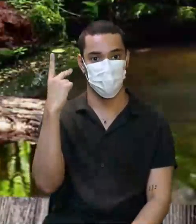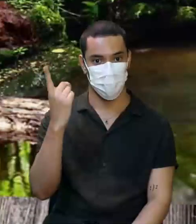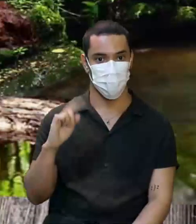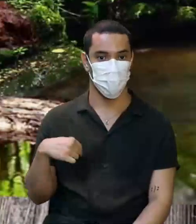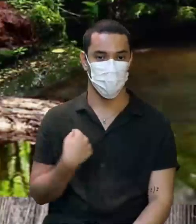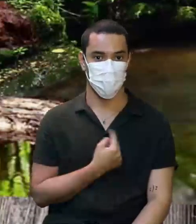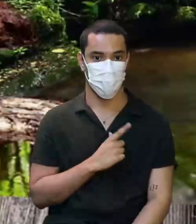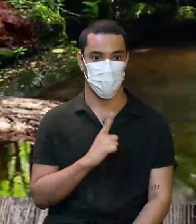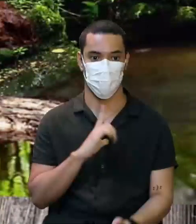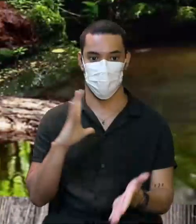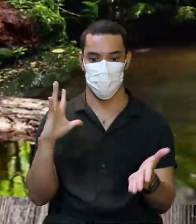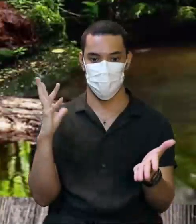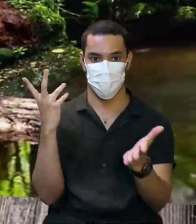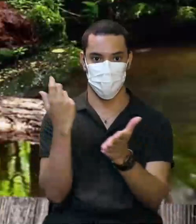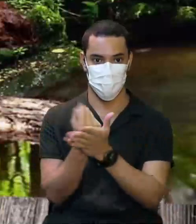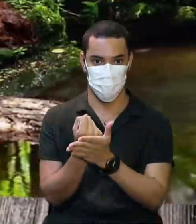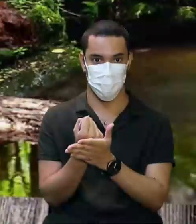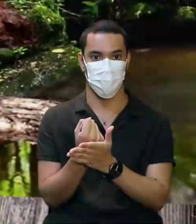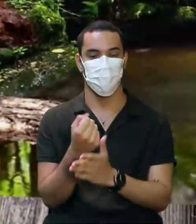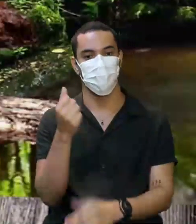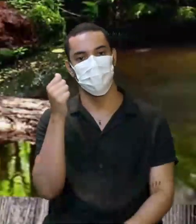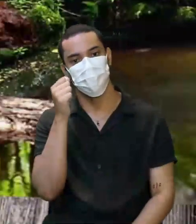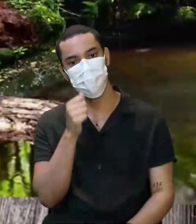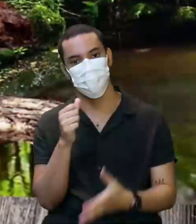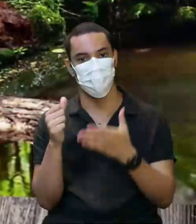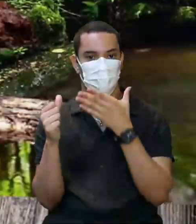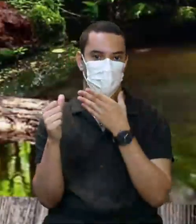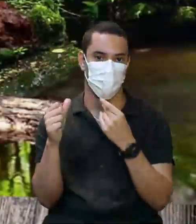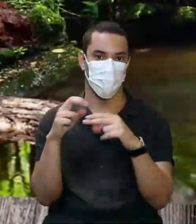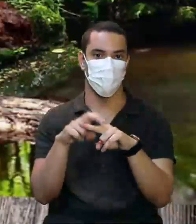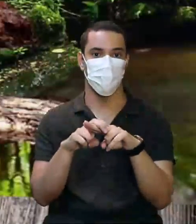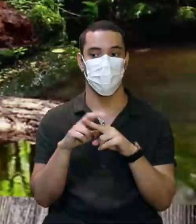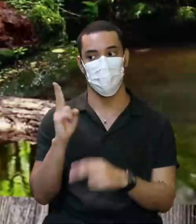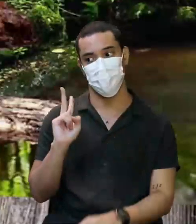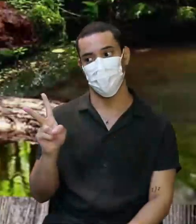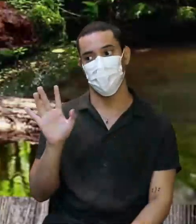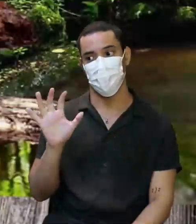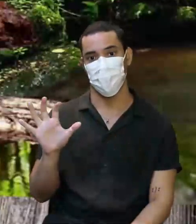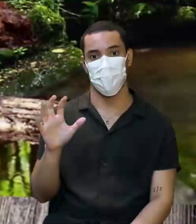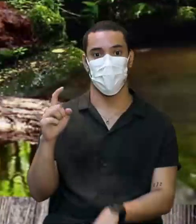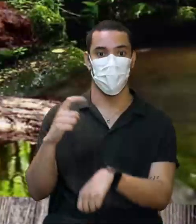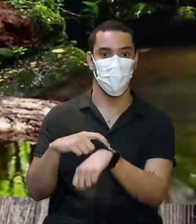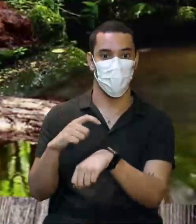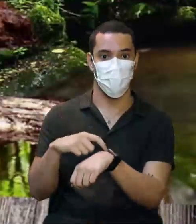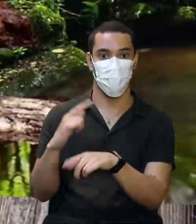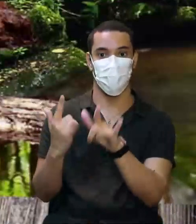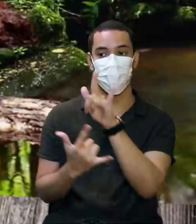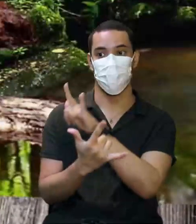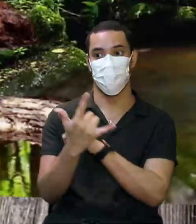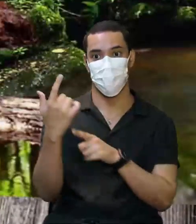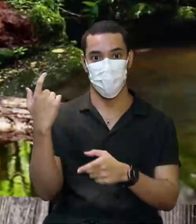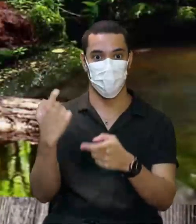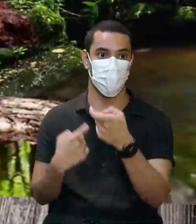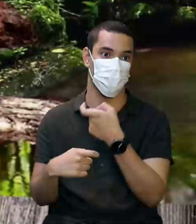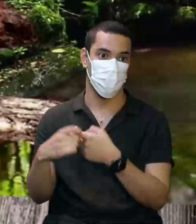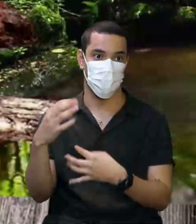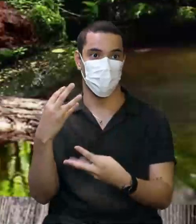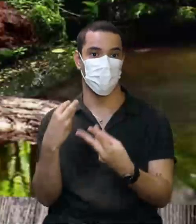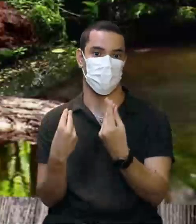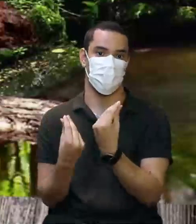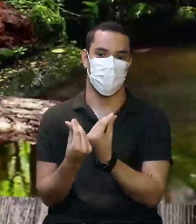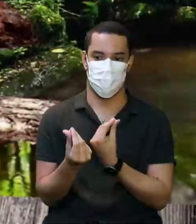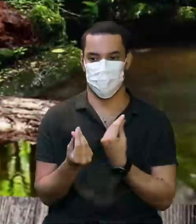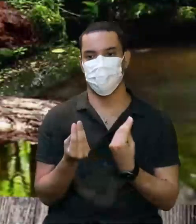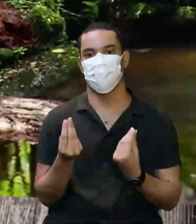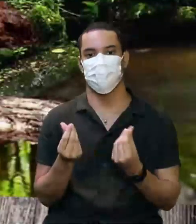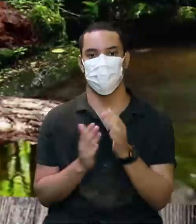normalmente você tem esses registros aí do macho com a fêmea. Então, manter a fêmea ali para aqueles momentos de paixão aguda, né? E aí eles,